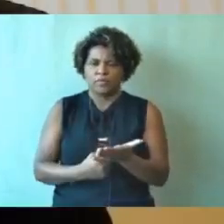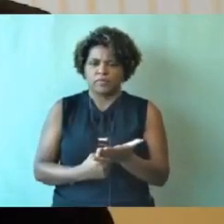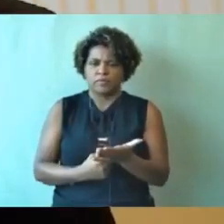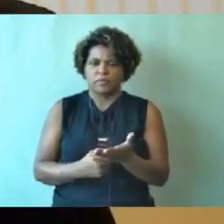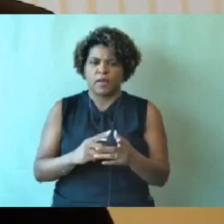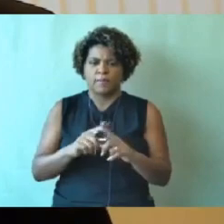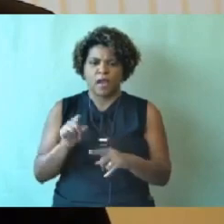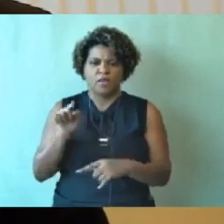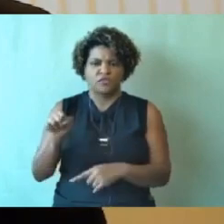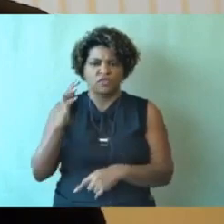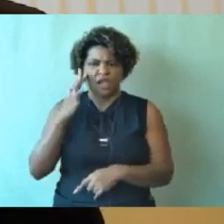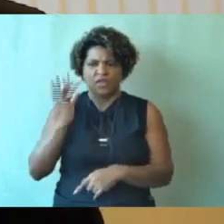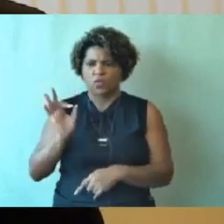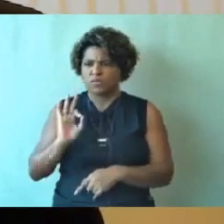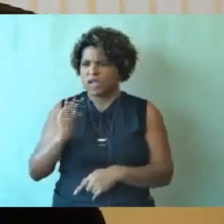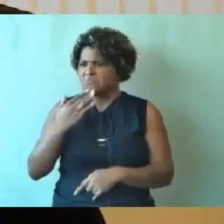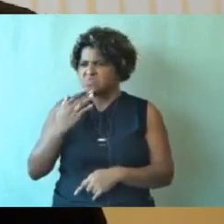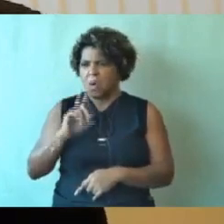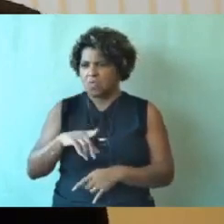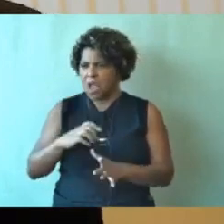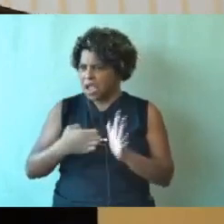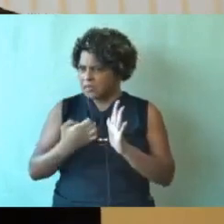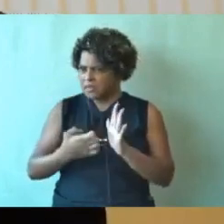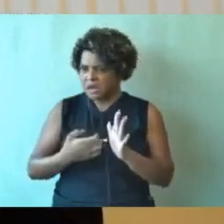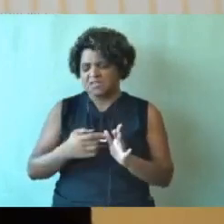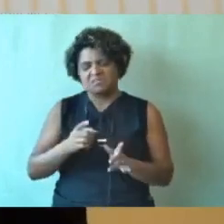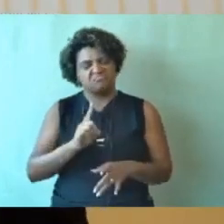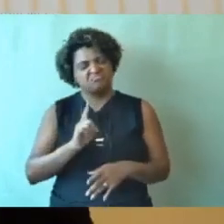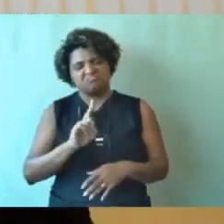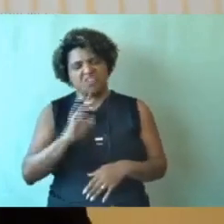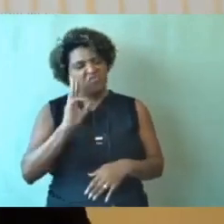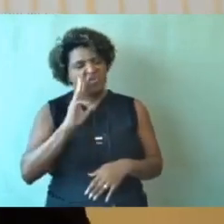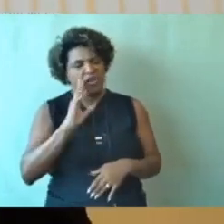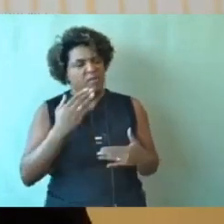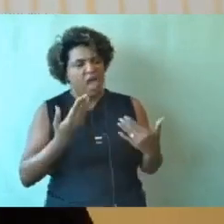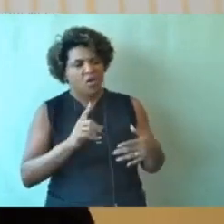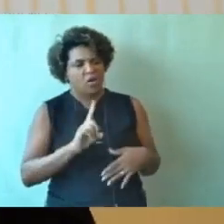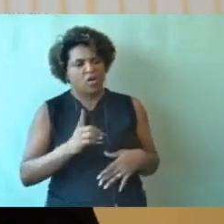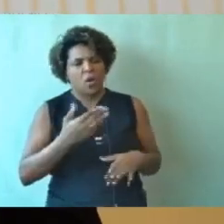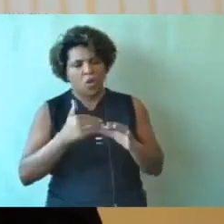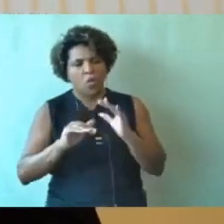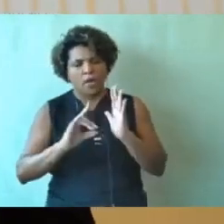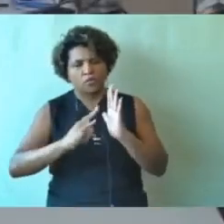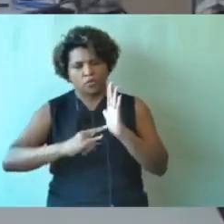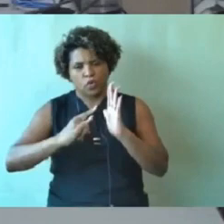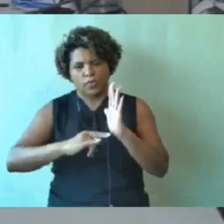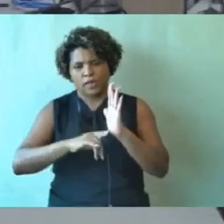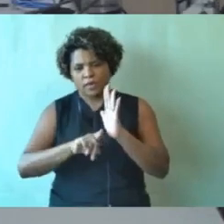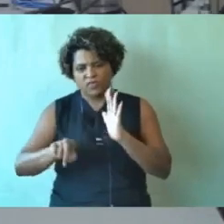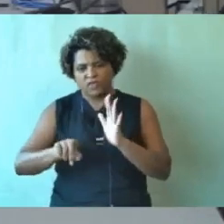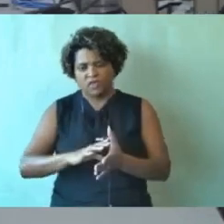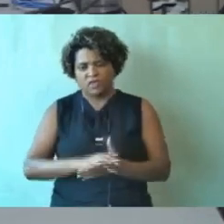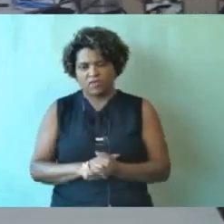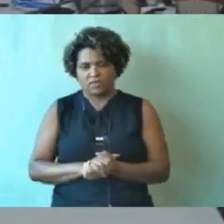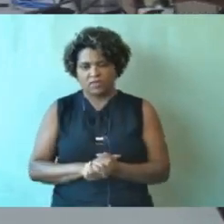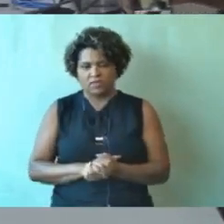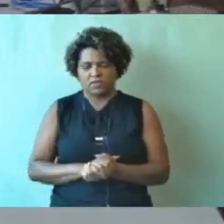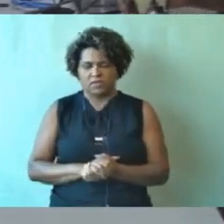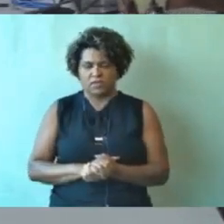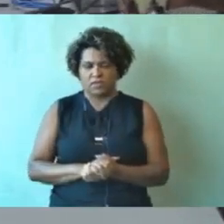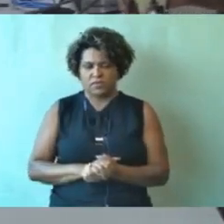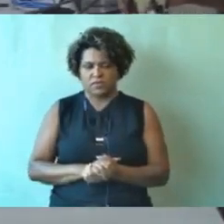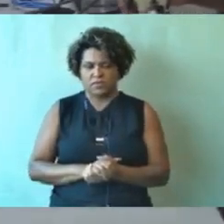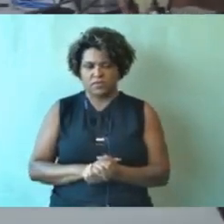foi essa empresa? Eu não vou lembrar aqui agora que eu estou sem o documento, eu mando para você. Tá bom? Obrigado. As suas empresas, dentro